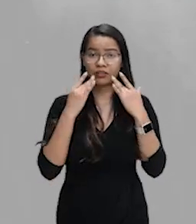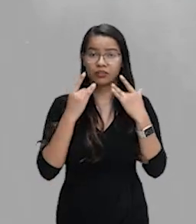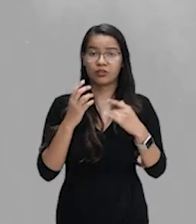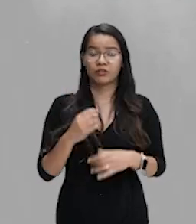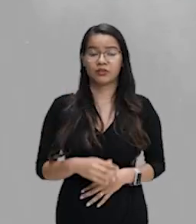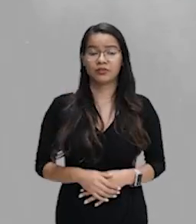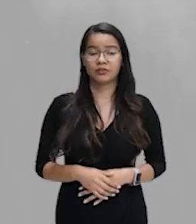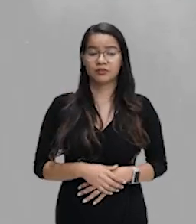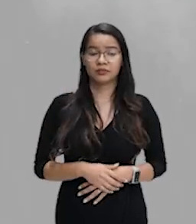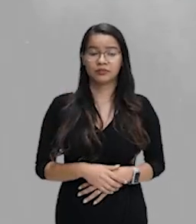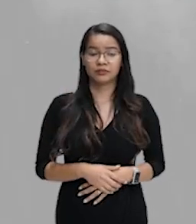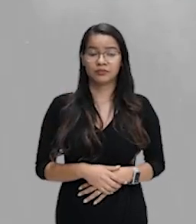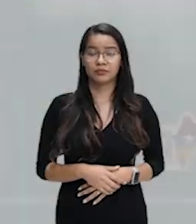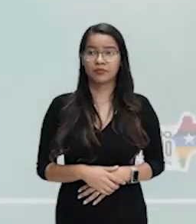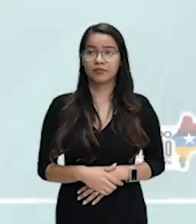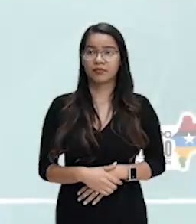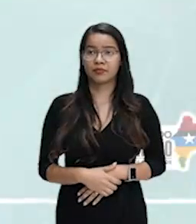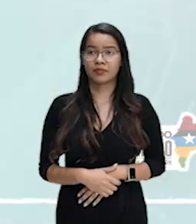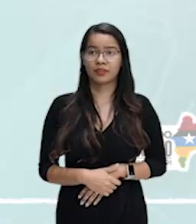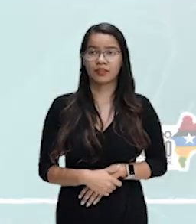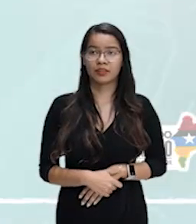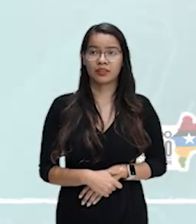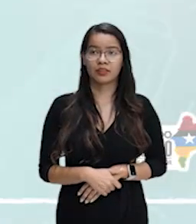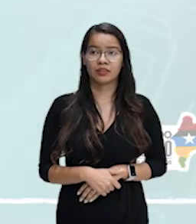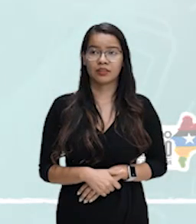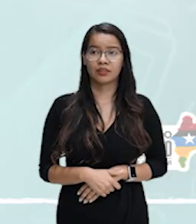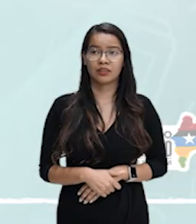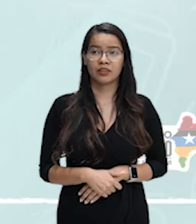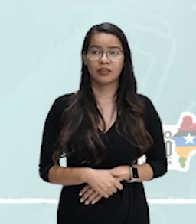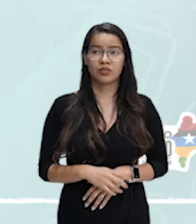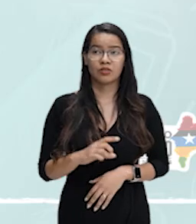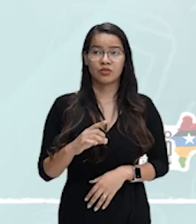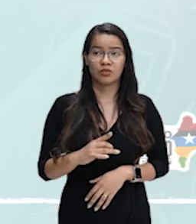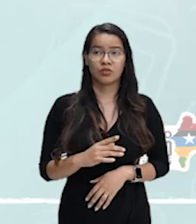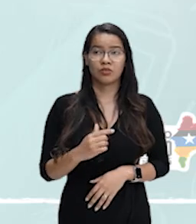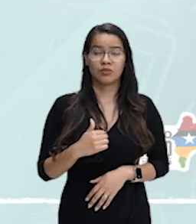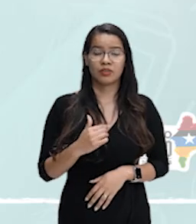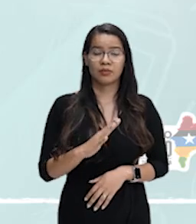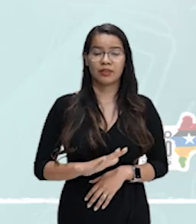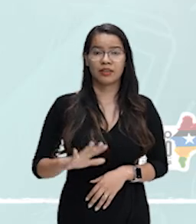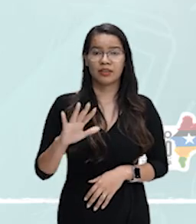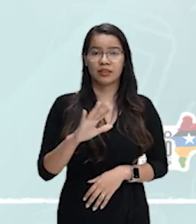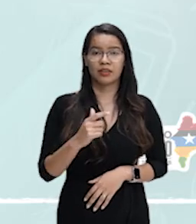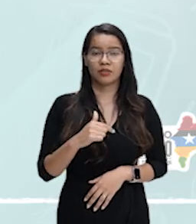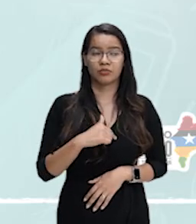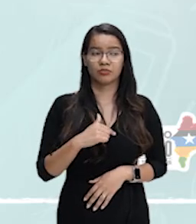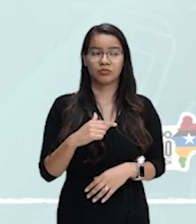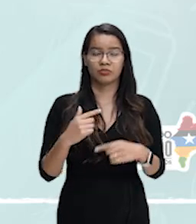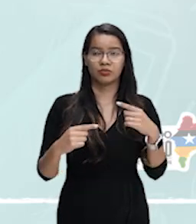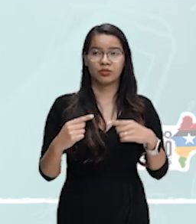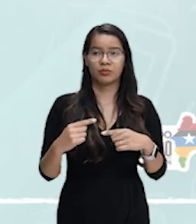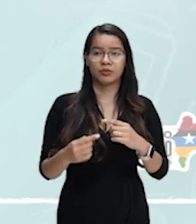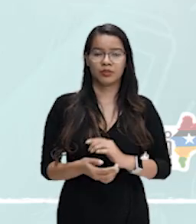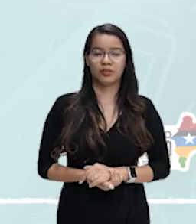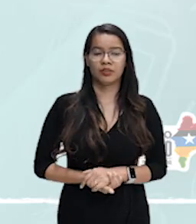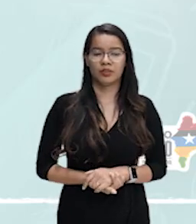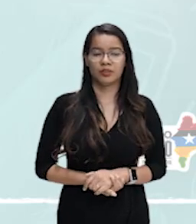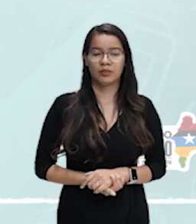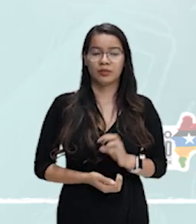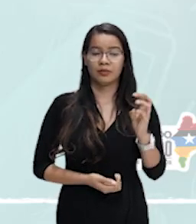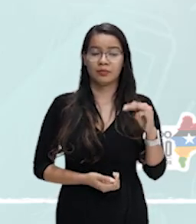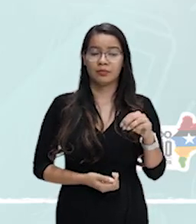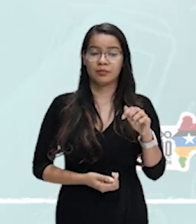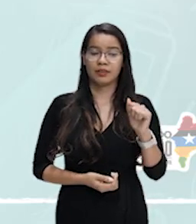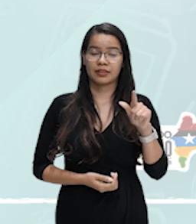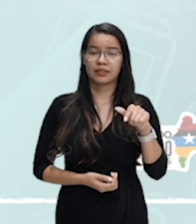mim. E eu não sou profissional dessa área, eu só estou indicando porque da minha área eu domino arte. Max Ernst.